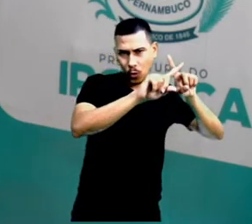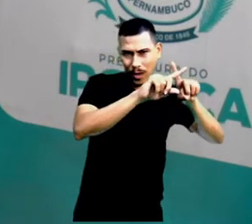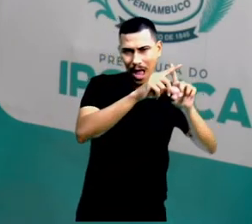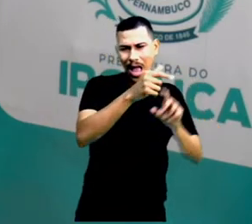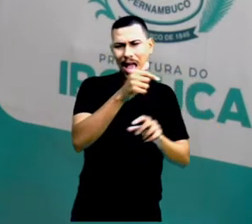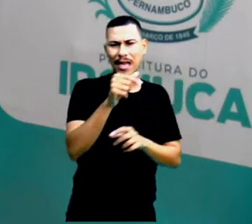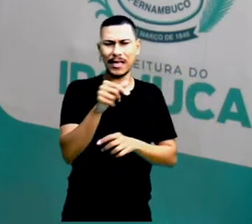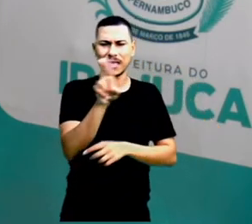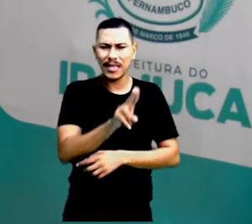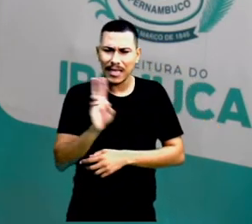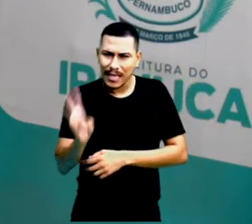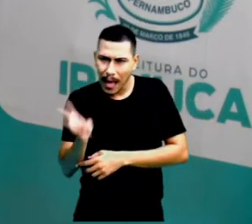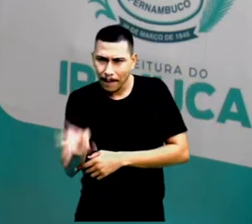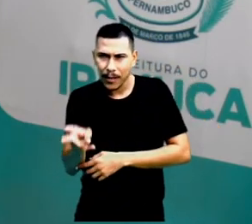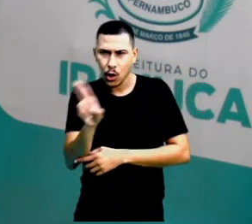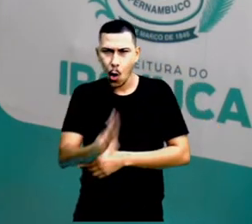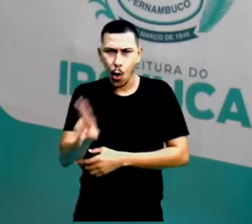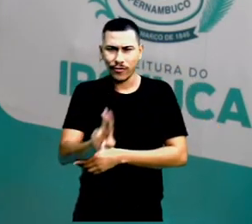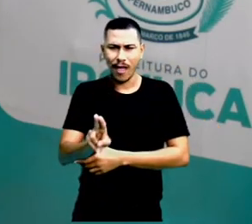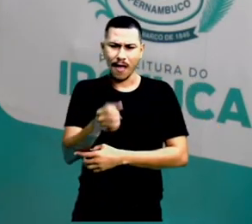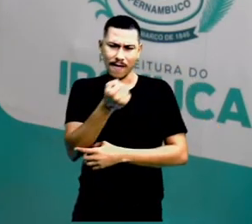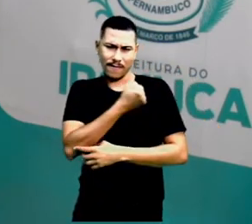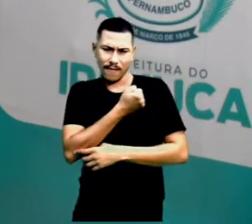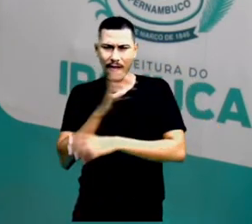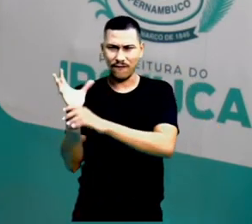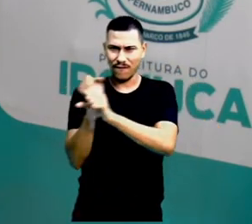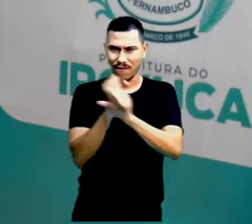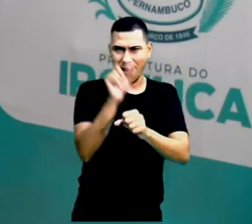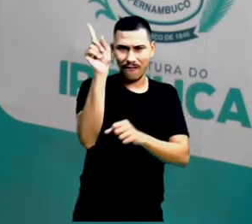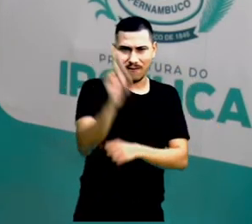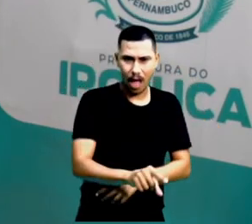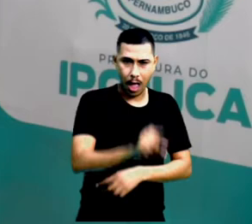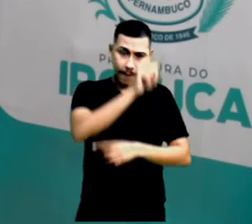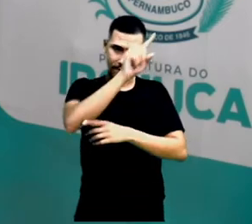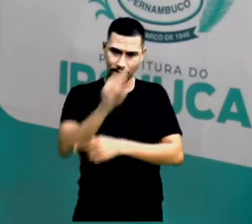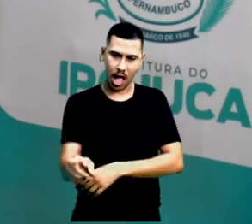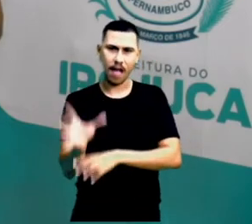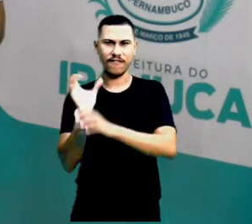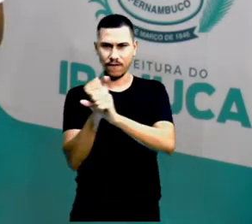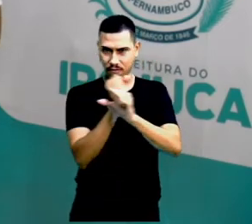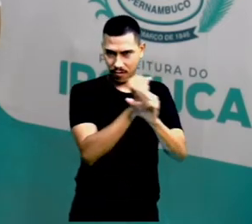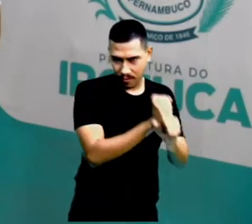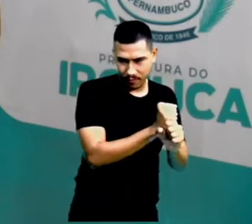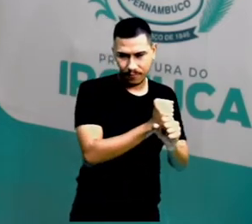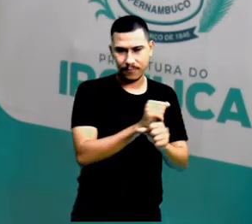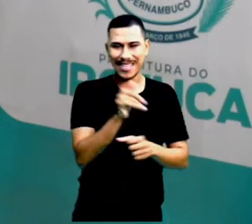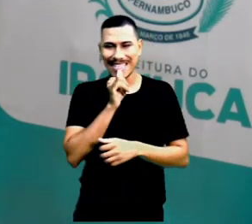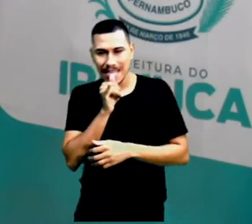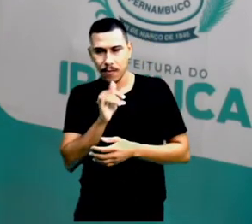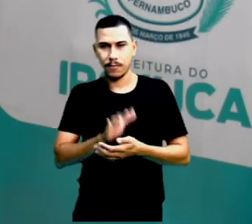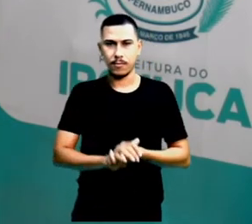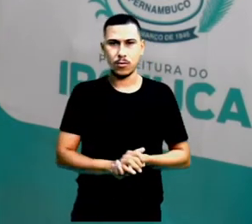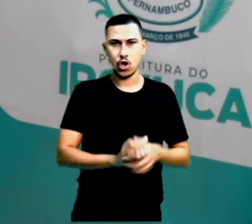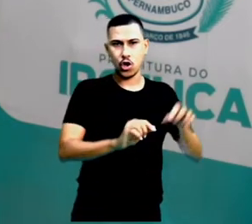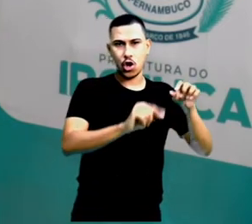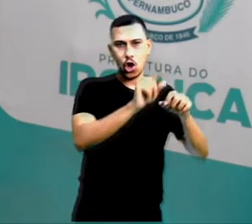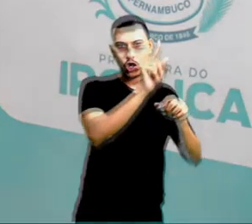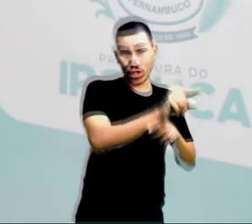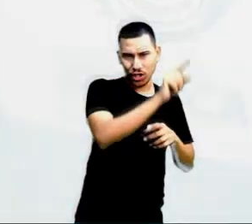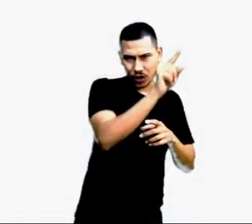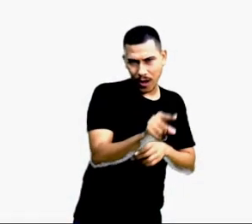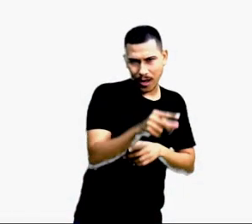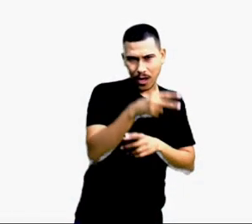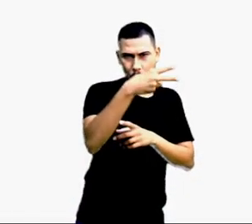pelos extremos, primeiro lado do x, 5 vezes x, e 3 vezes 100. Então, ficará assim. X é